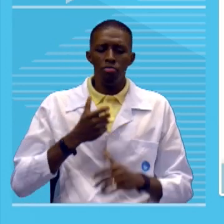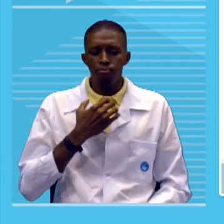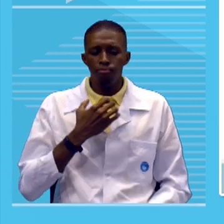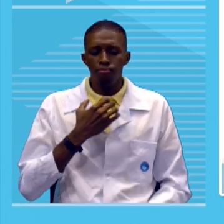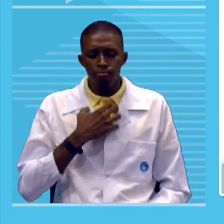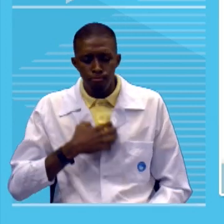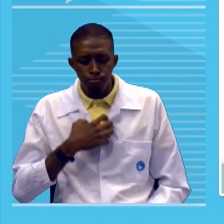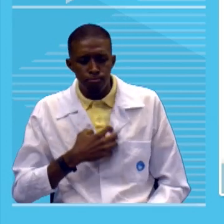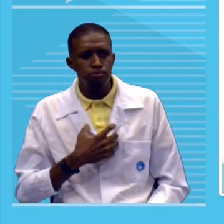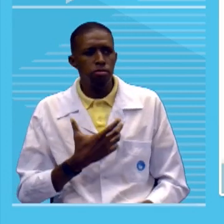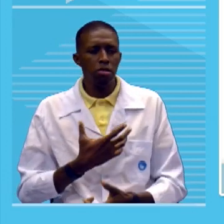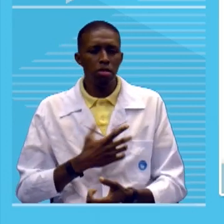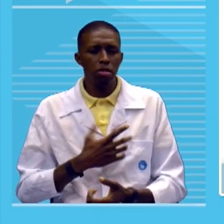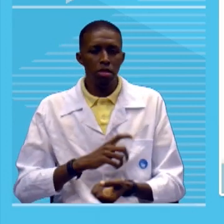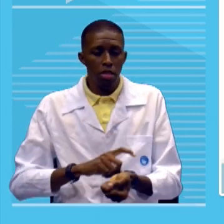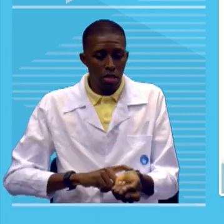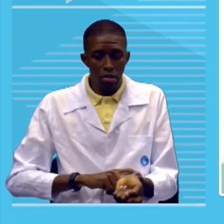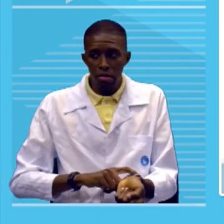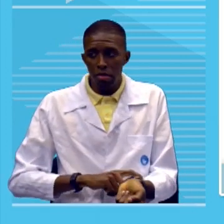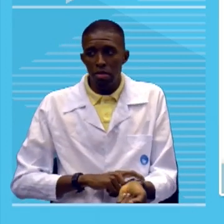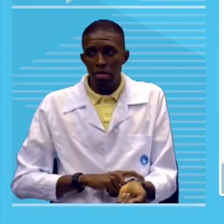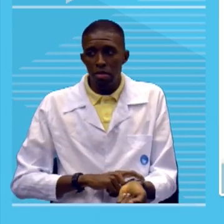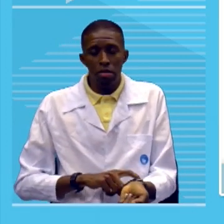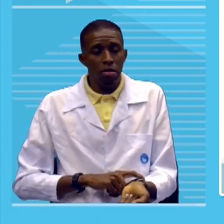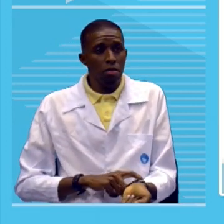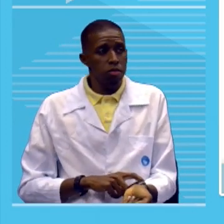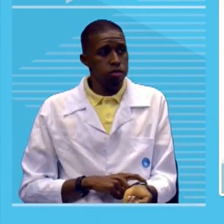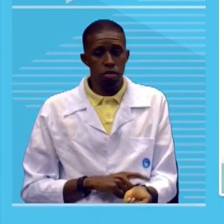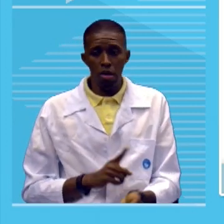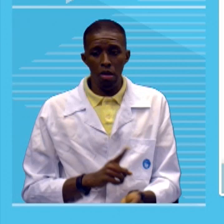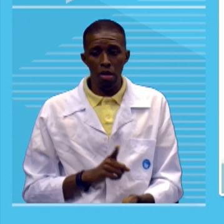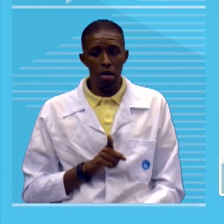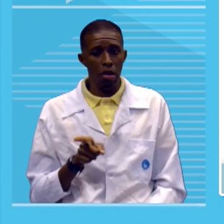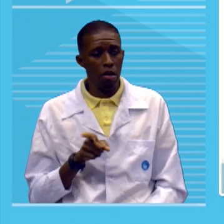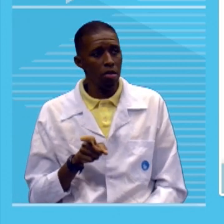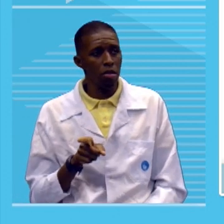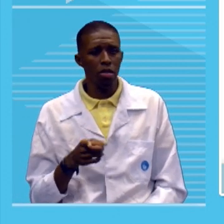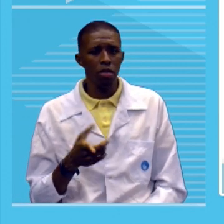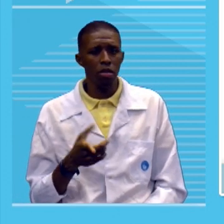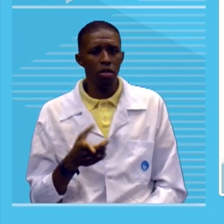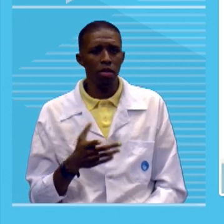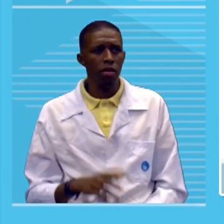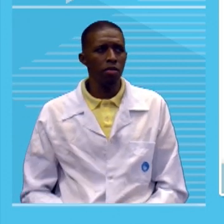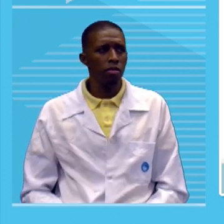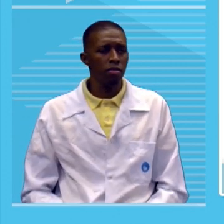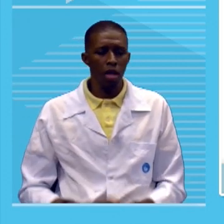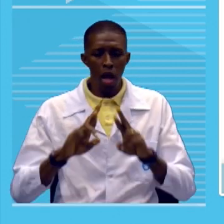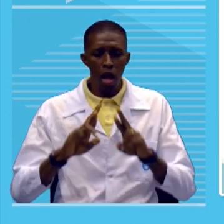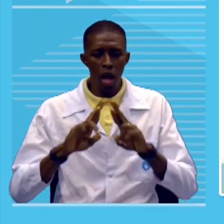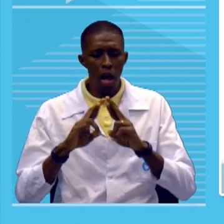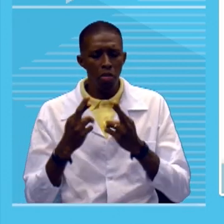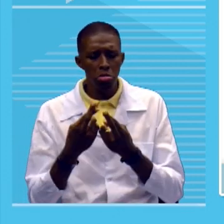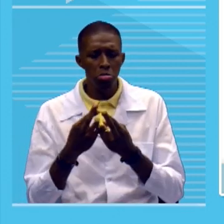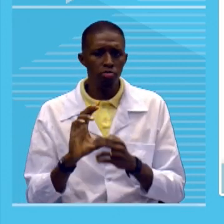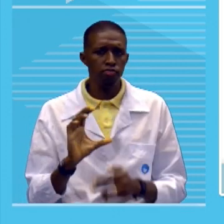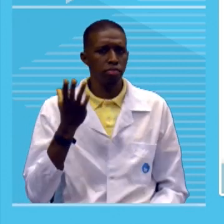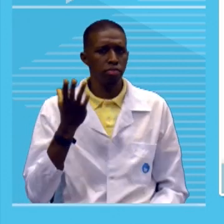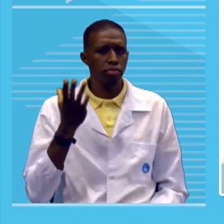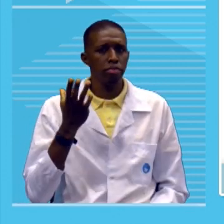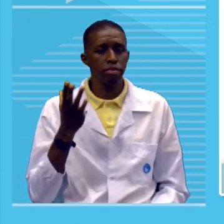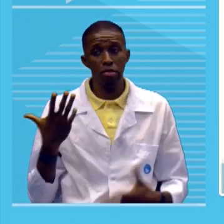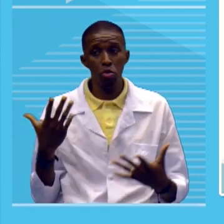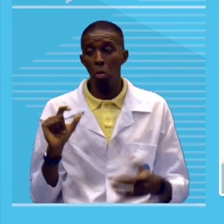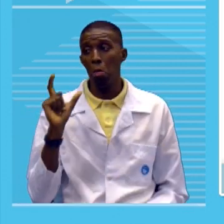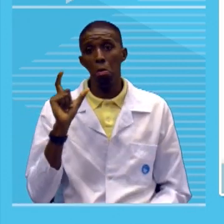A mulher saiu da reunião e, ao sair, ela estava nervosa. O que aconteceu na reunião não se